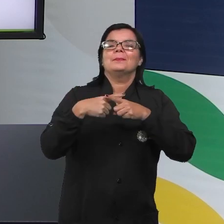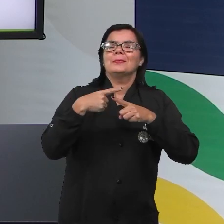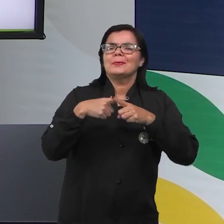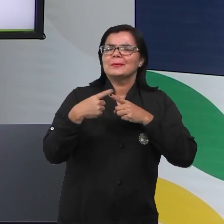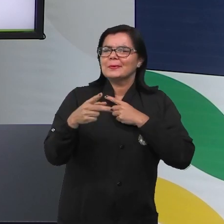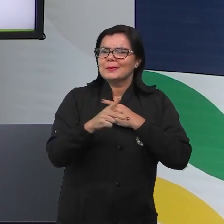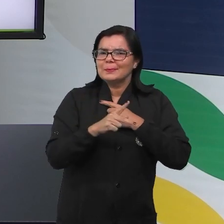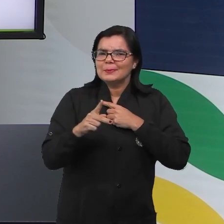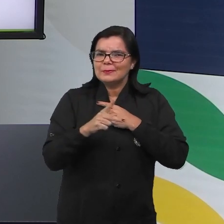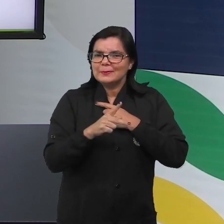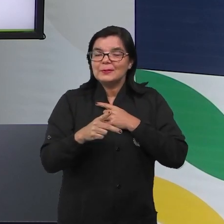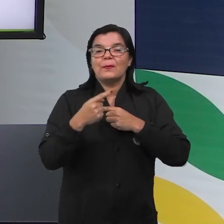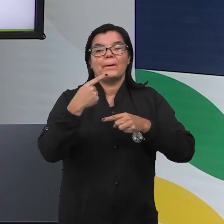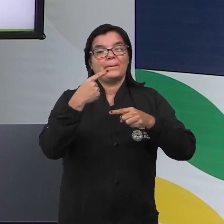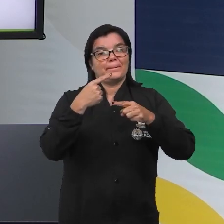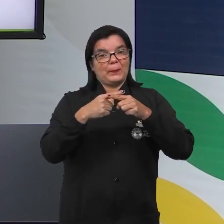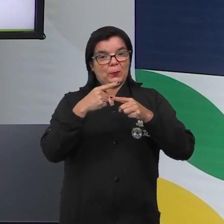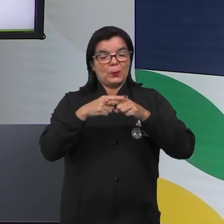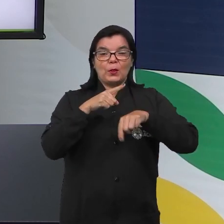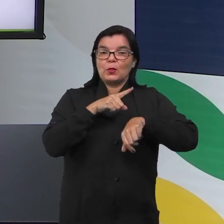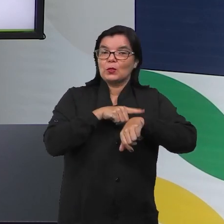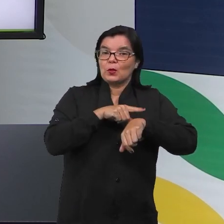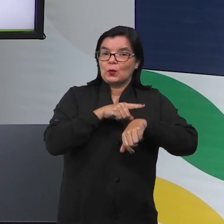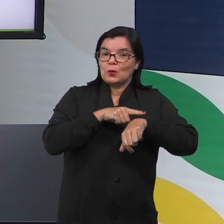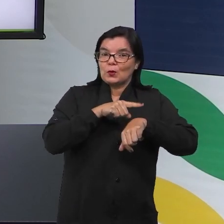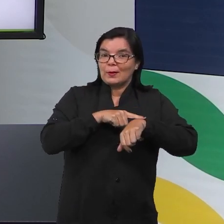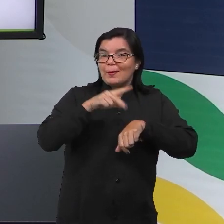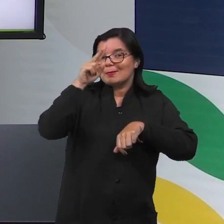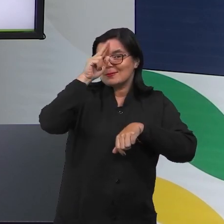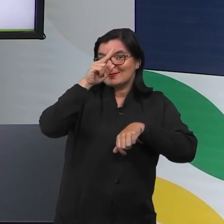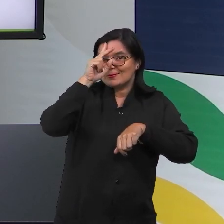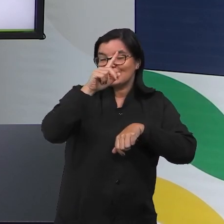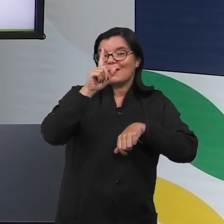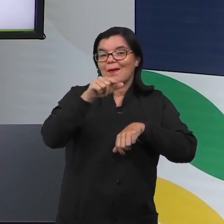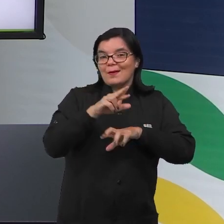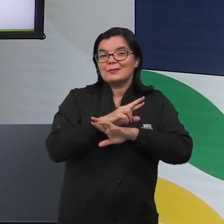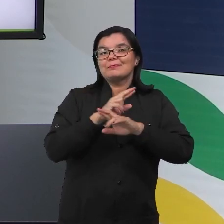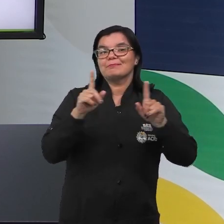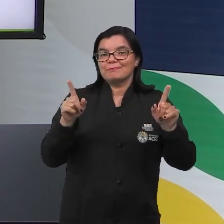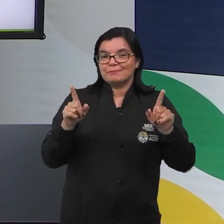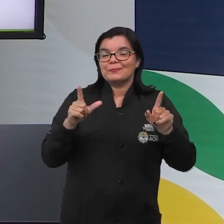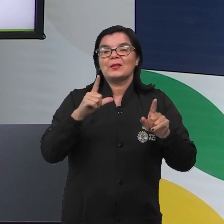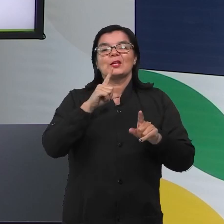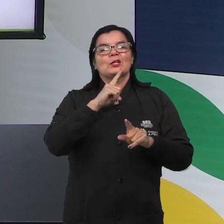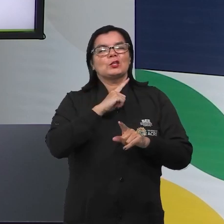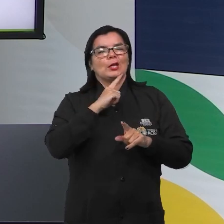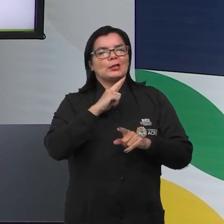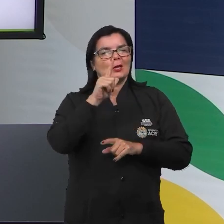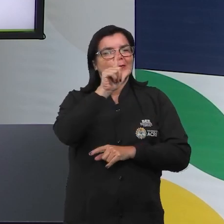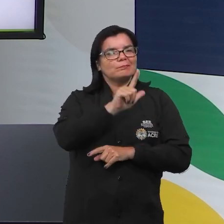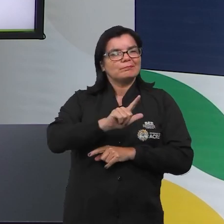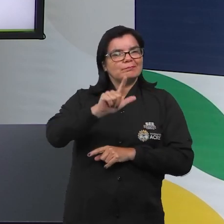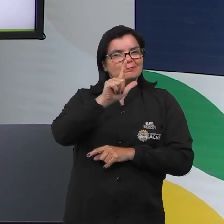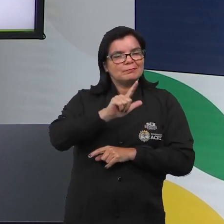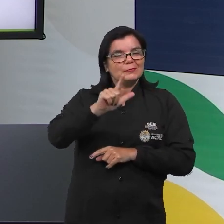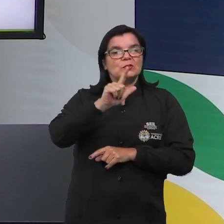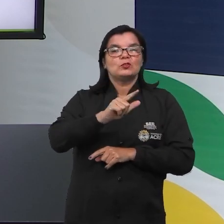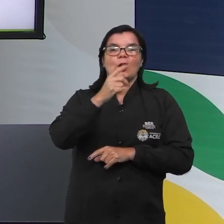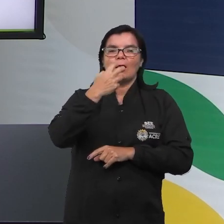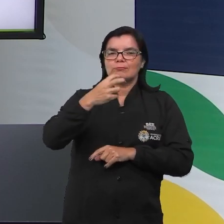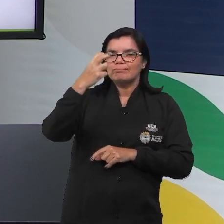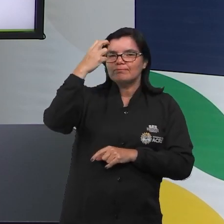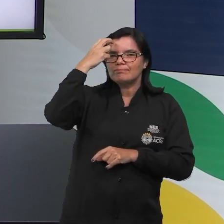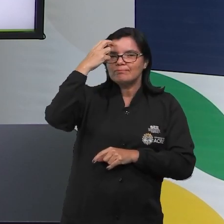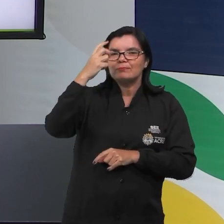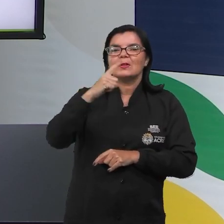quê, professora? Porque o momento histórico é diferente. nós já temos uma literatura madura